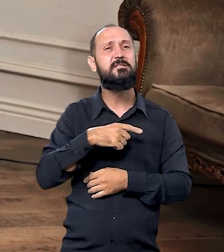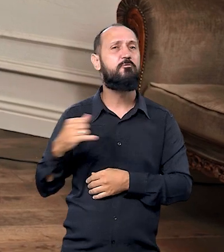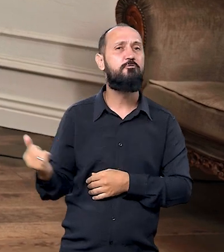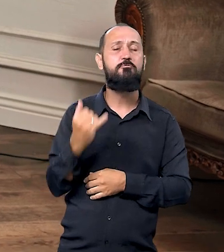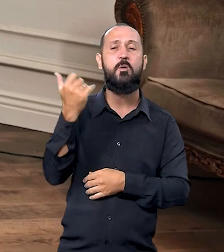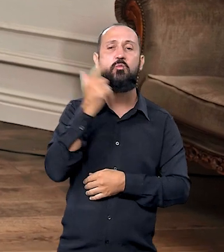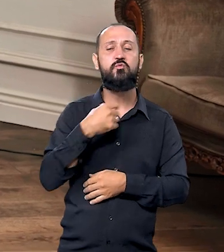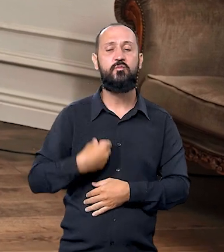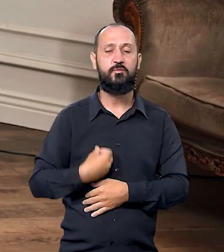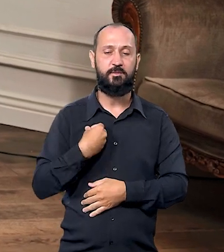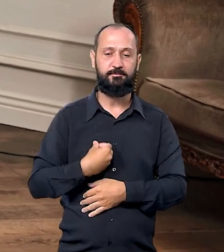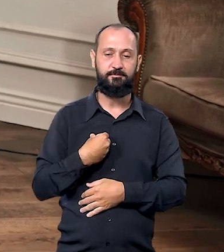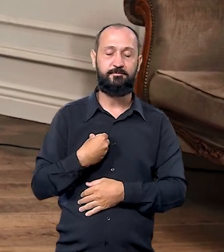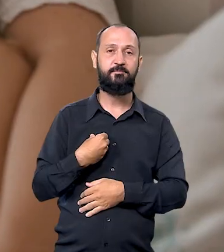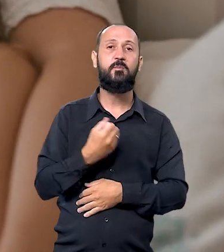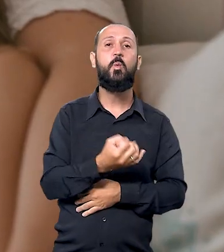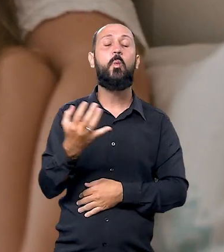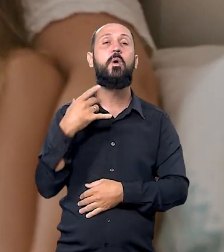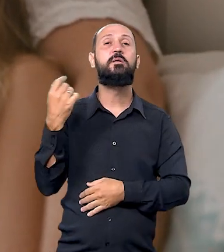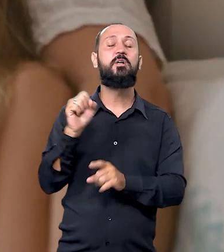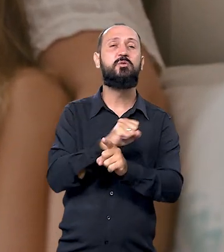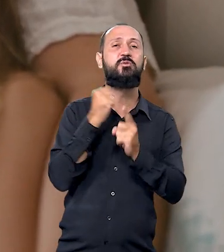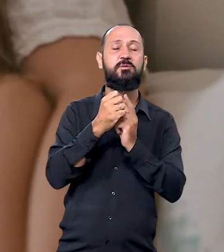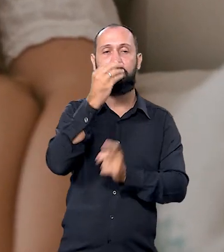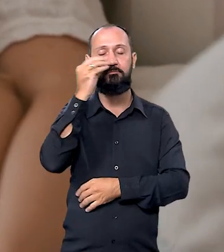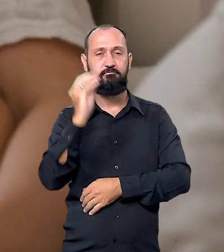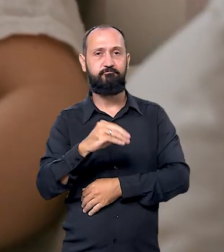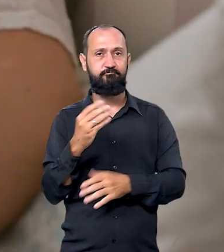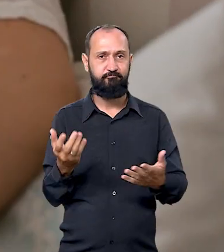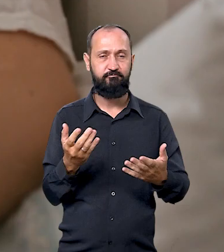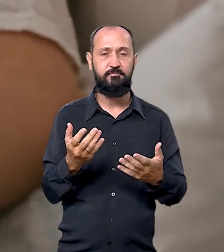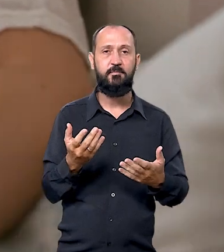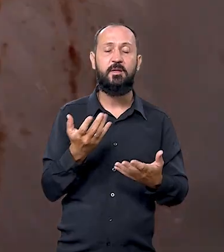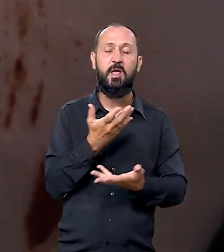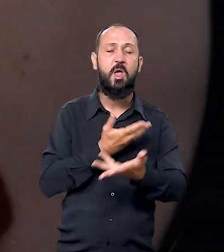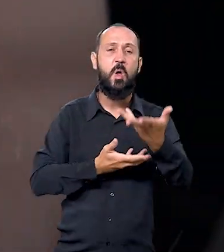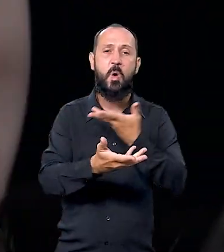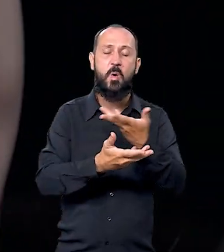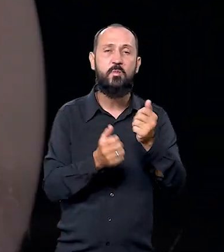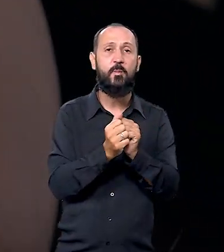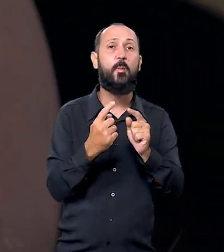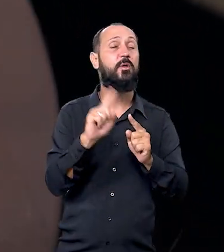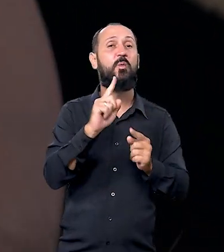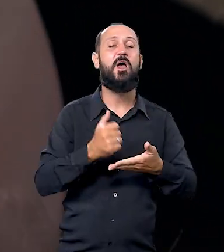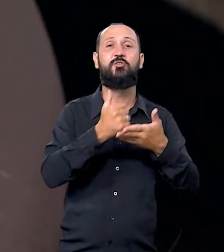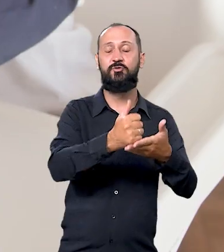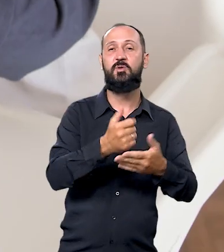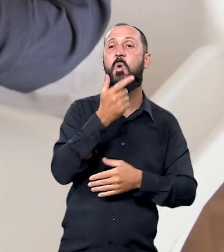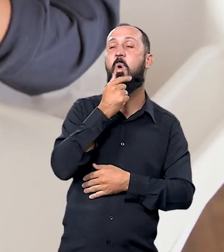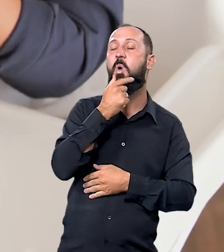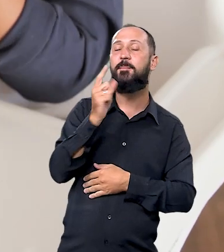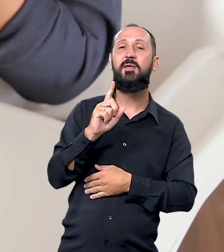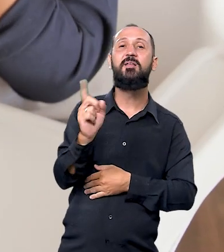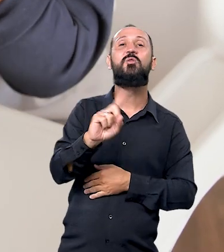são indispensáveis para a sobrevivência humana e de quanto a sociedade pouco valoriza isso. E principalmente compartilha, porque não é ajuda, né?